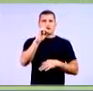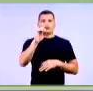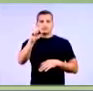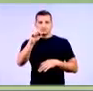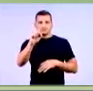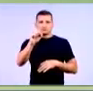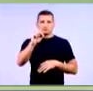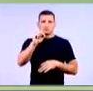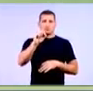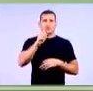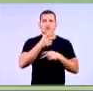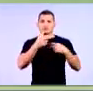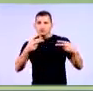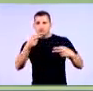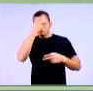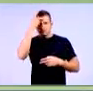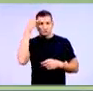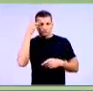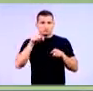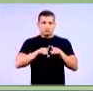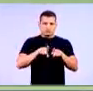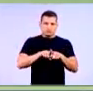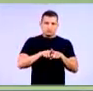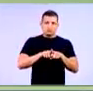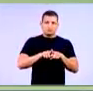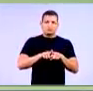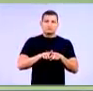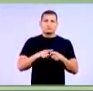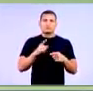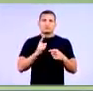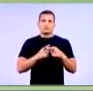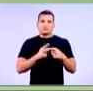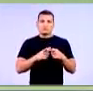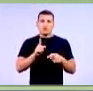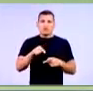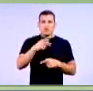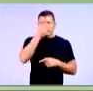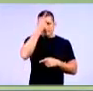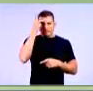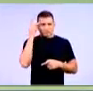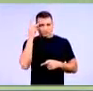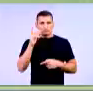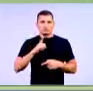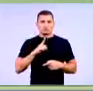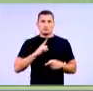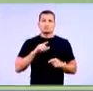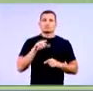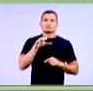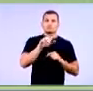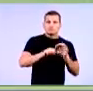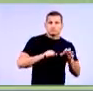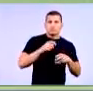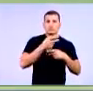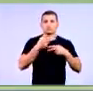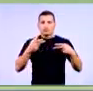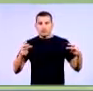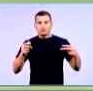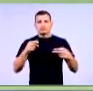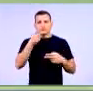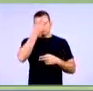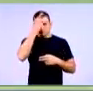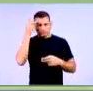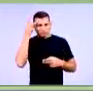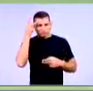das pessoas, né? Porque, afinal de contas, as pessoas manipulam objetos e os objetos são manipulados por pessoas. Então, o